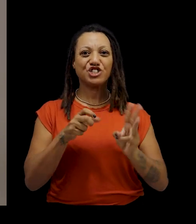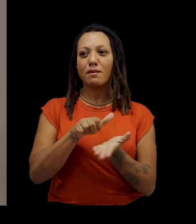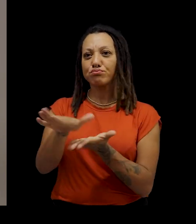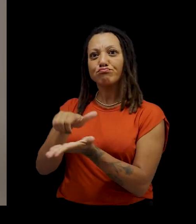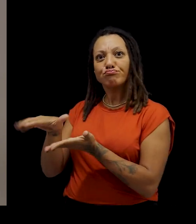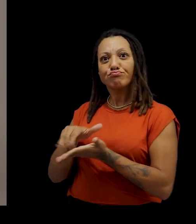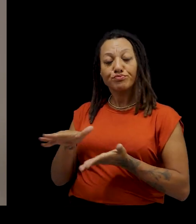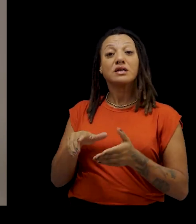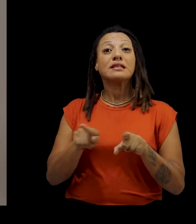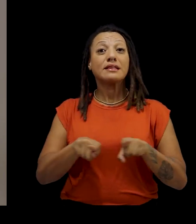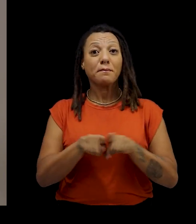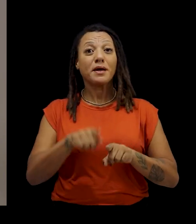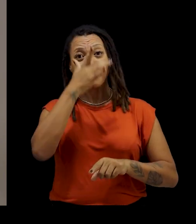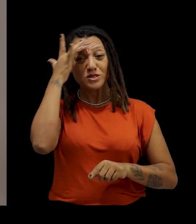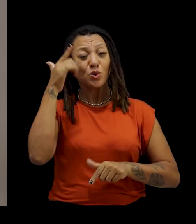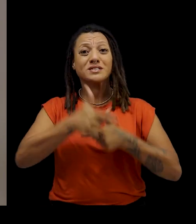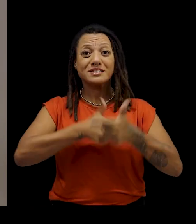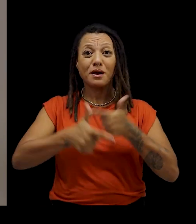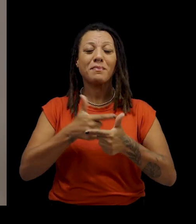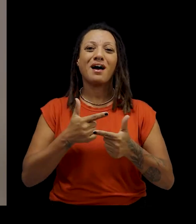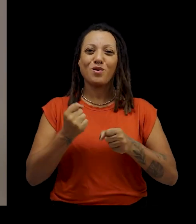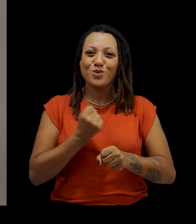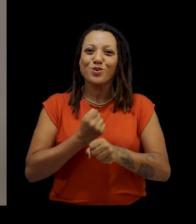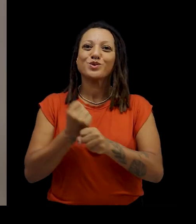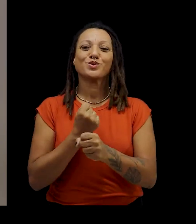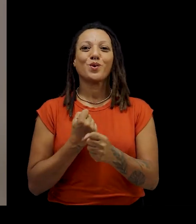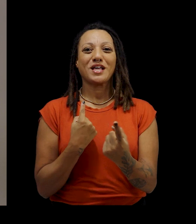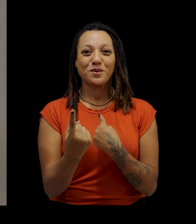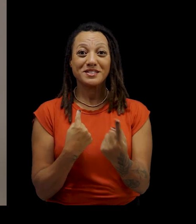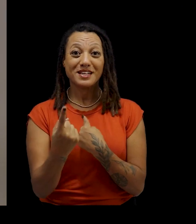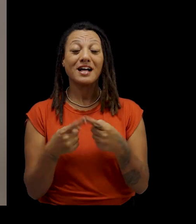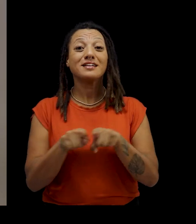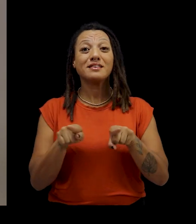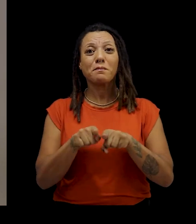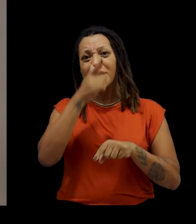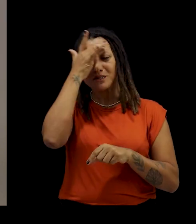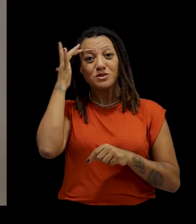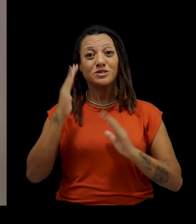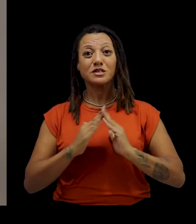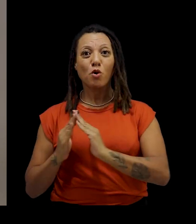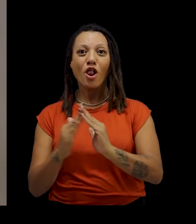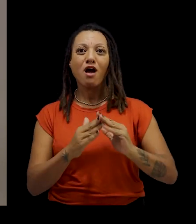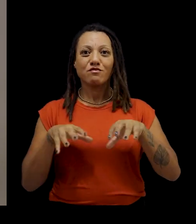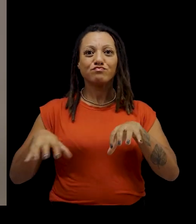indígenas, até as condições de trabalhadores da estrada e a qualidade de vida das cidades que se formaram ao longo do percurso.